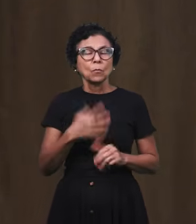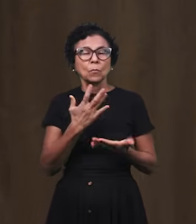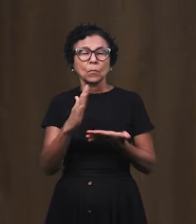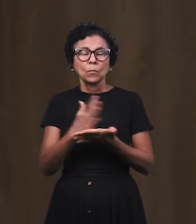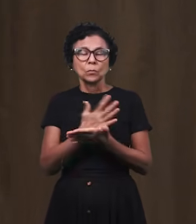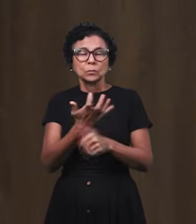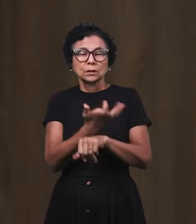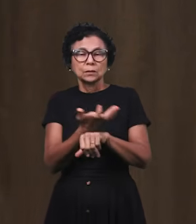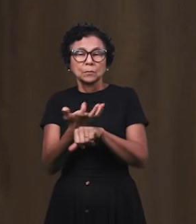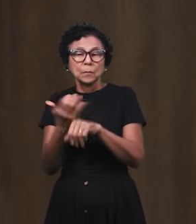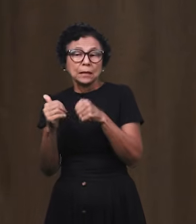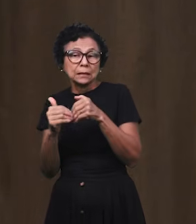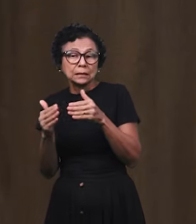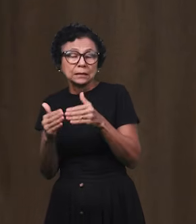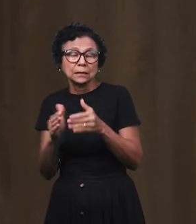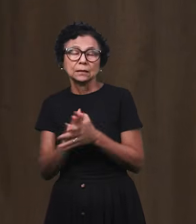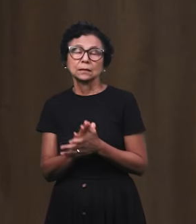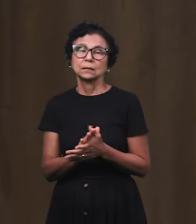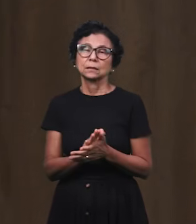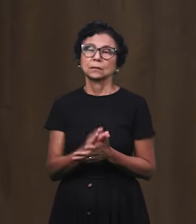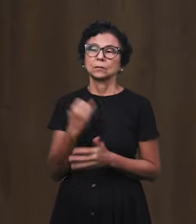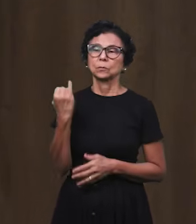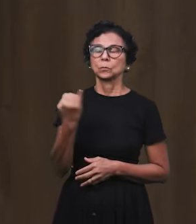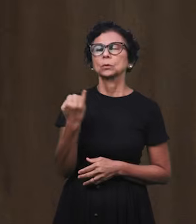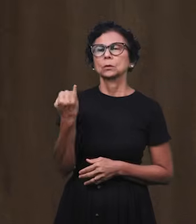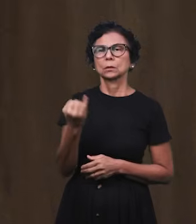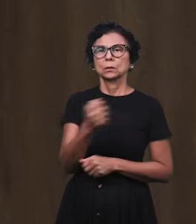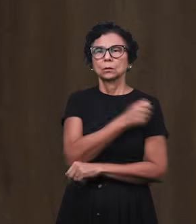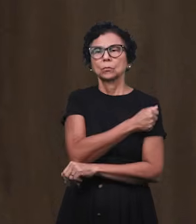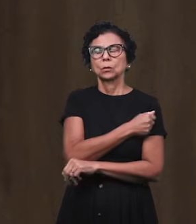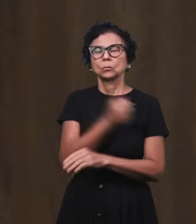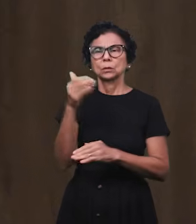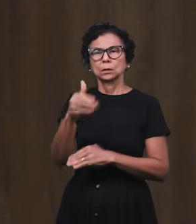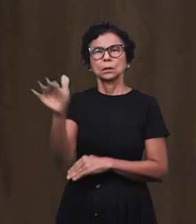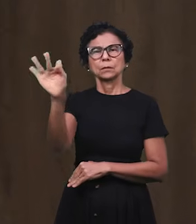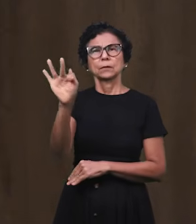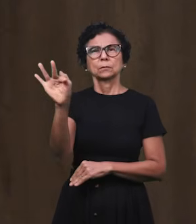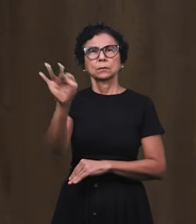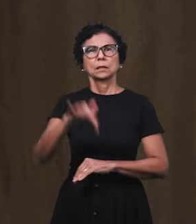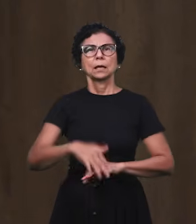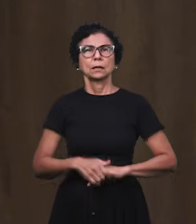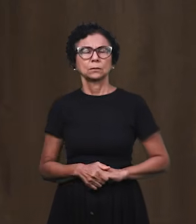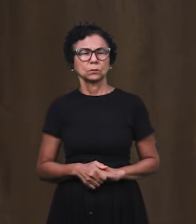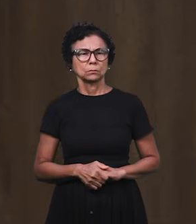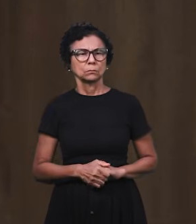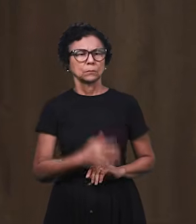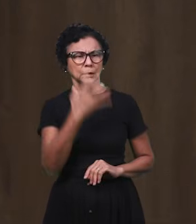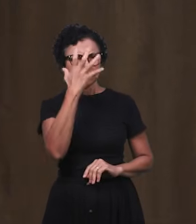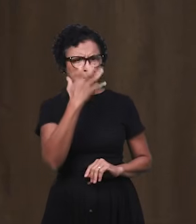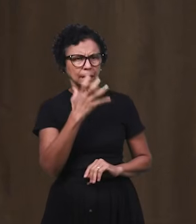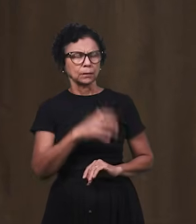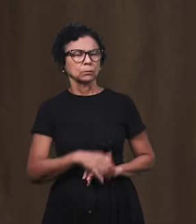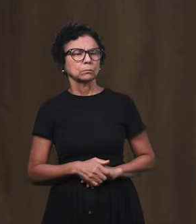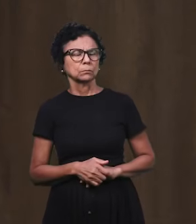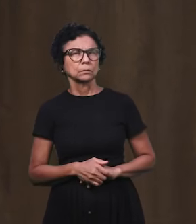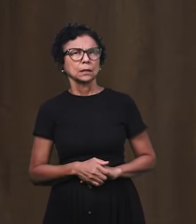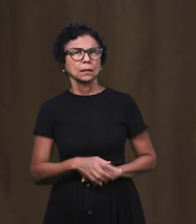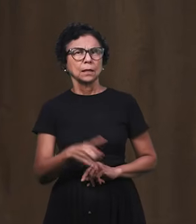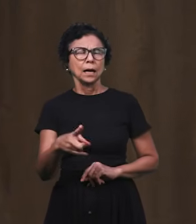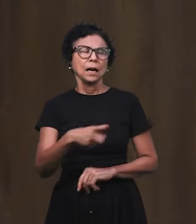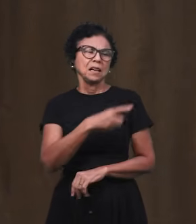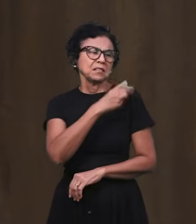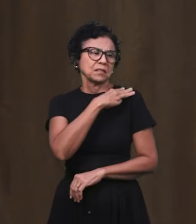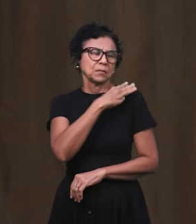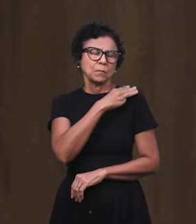levando a sério. Igual levava o ensino médio para passar no vestibular, sabe? Para passar, para conseguir fazer o Enem. Então, assim,